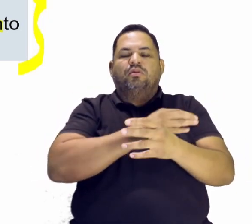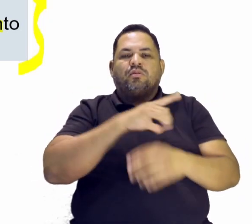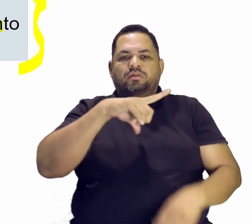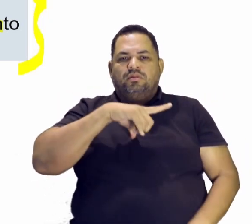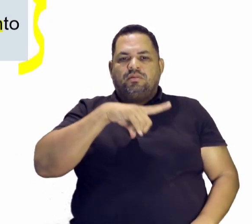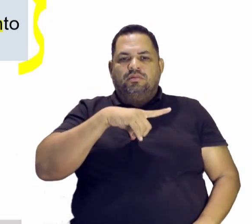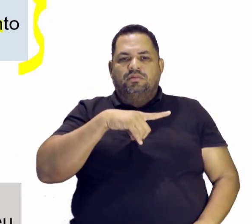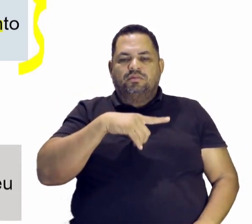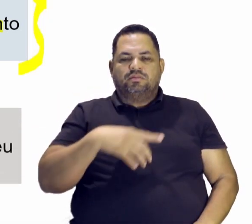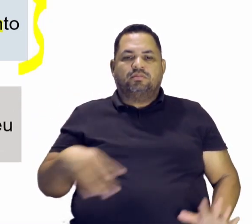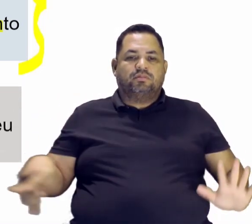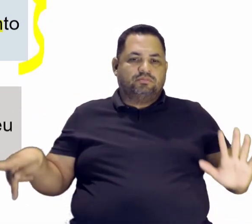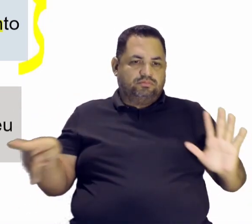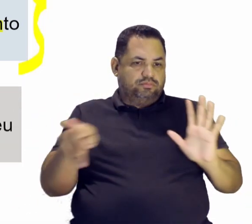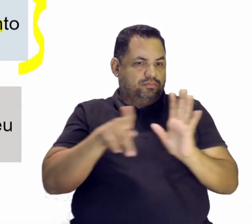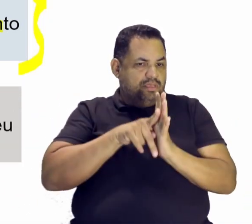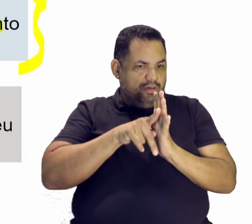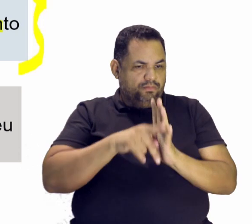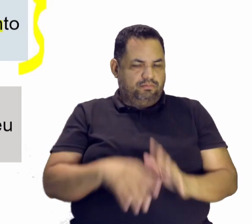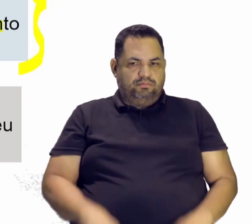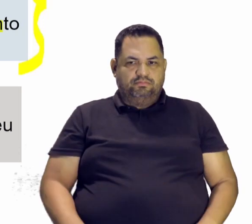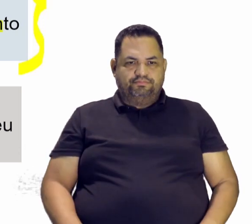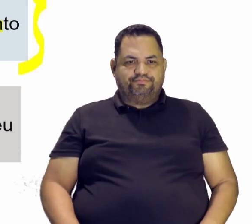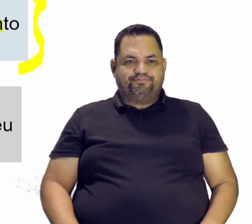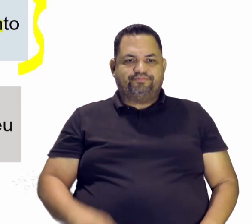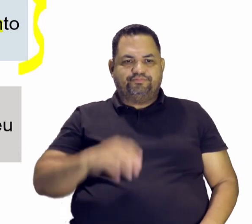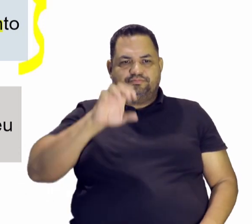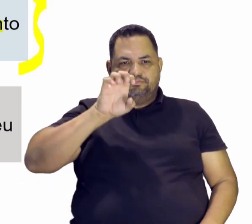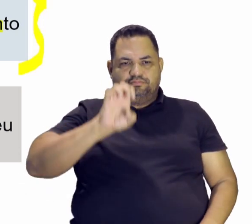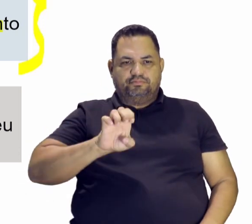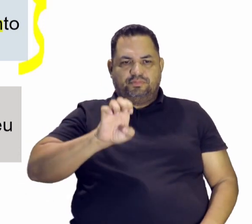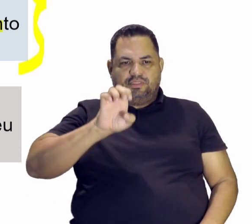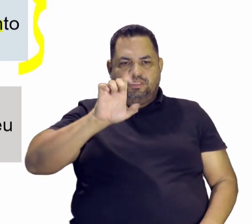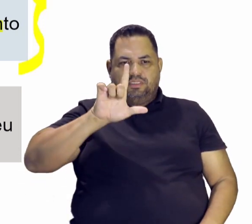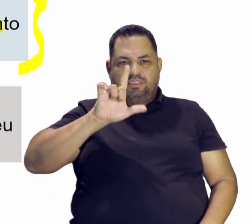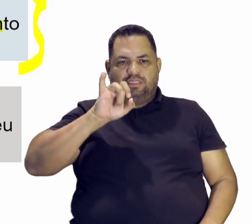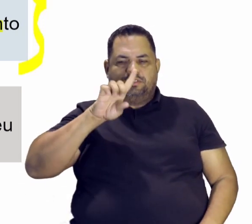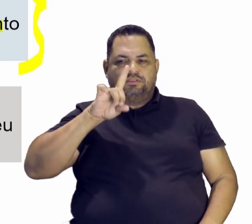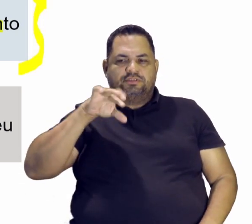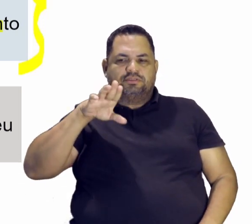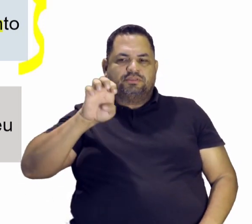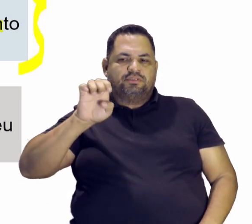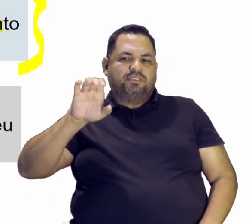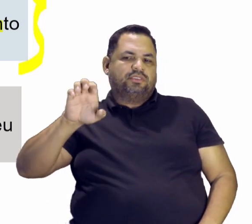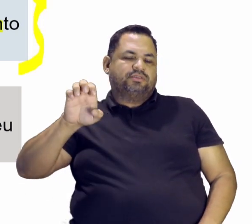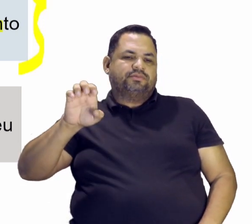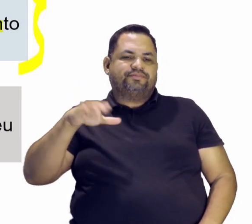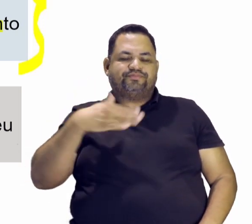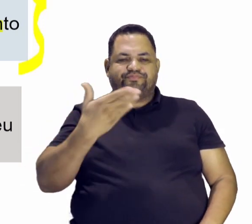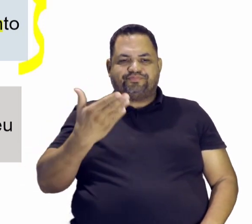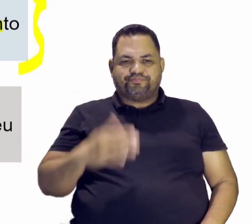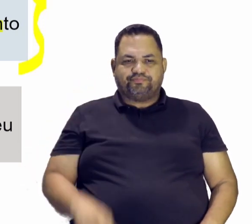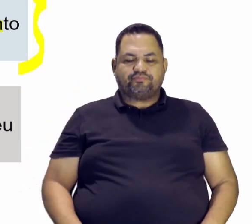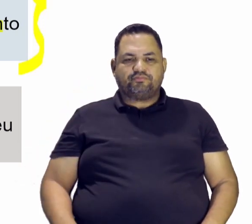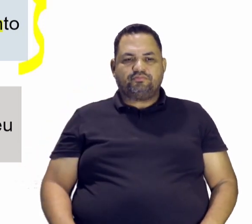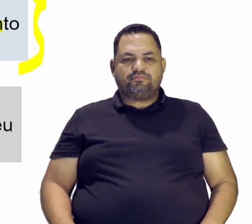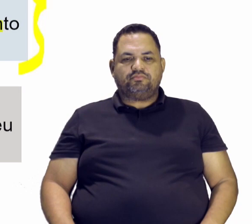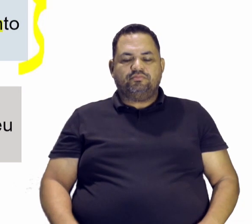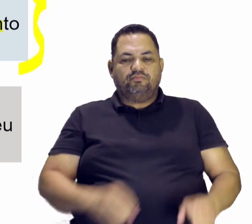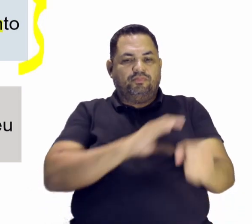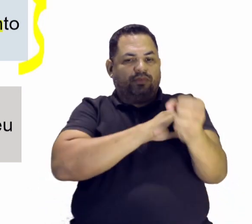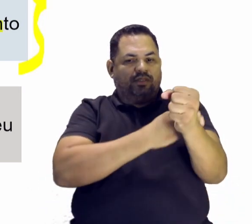propriedade para vocês conhecerem, que é o quê? A elasticidade. E na elasticidade, o meu músculo